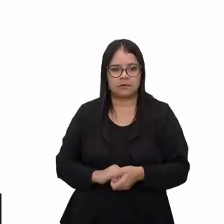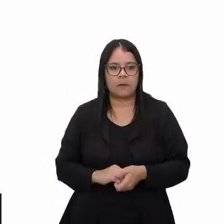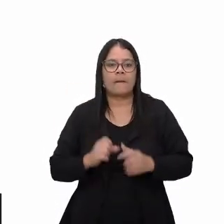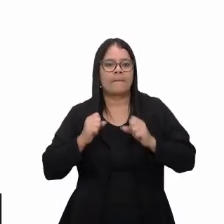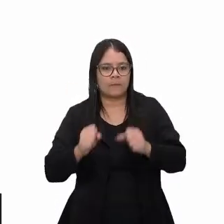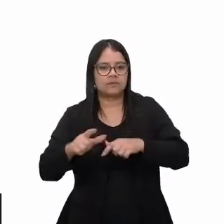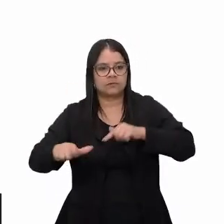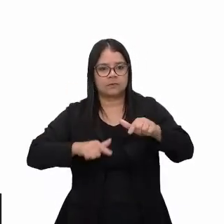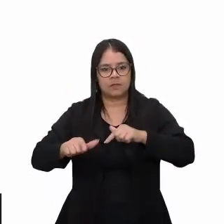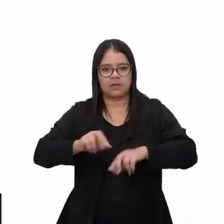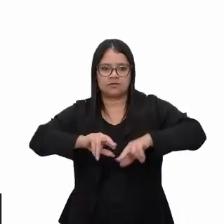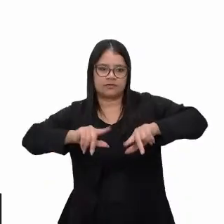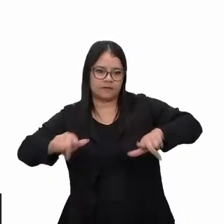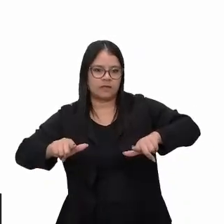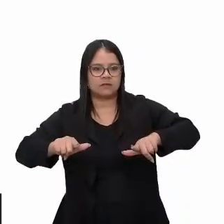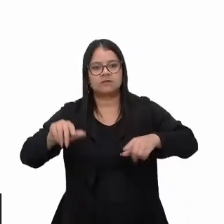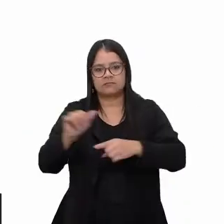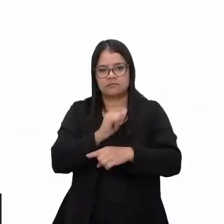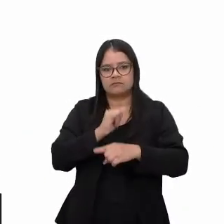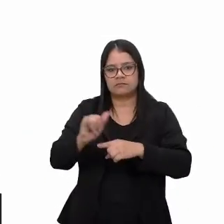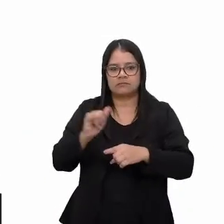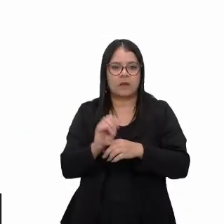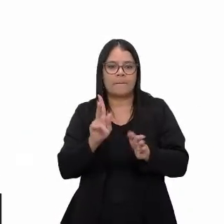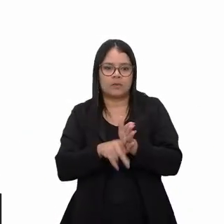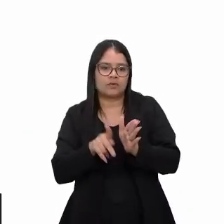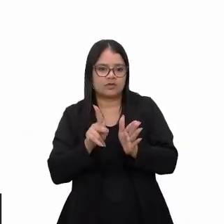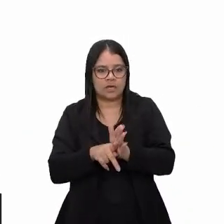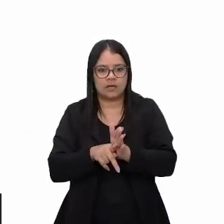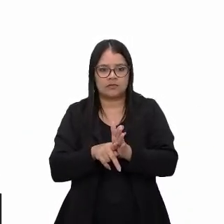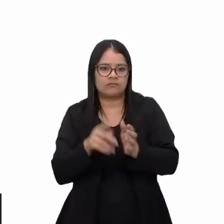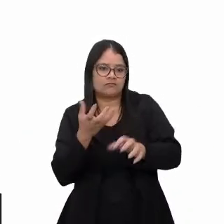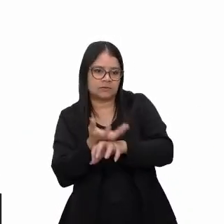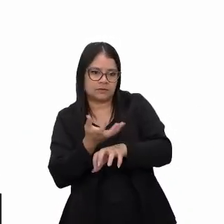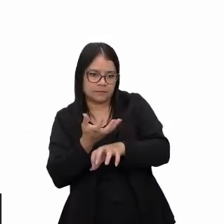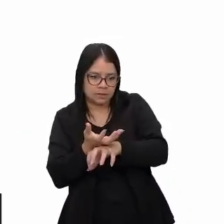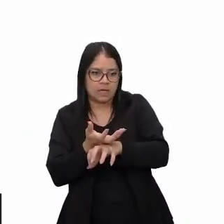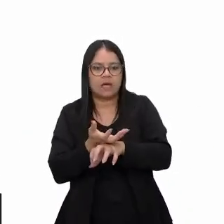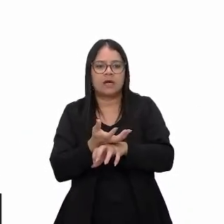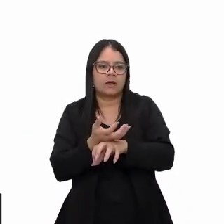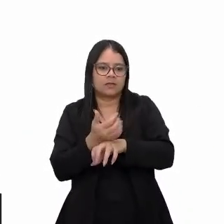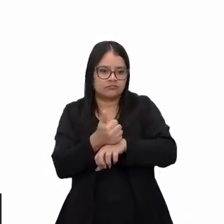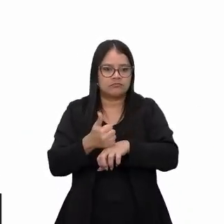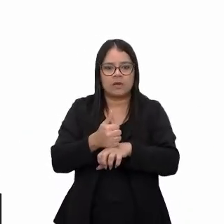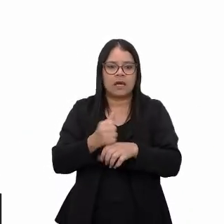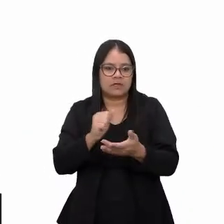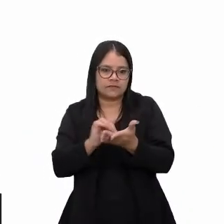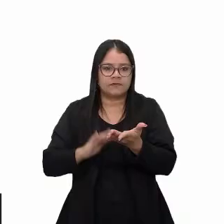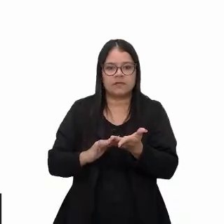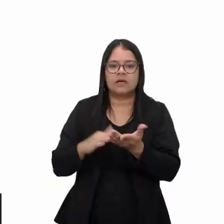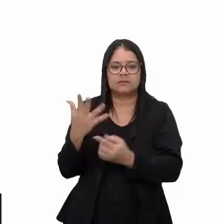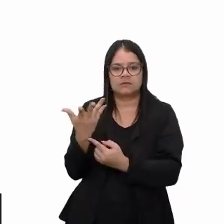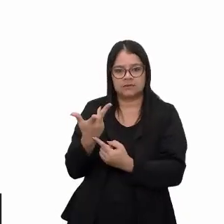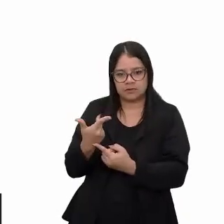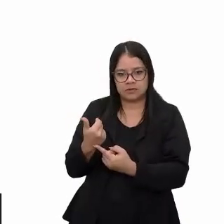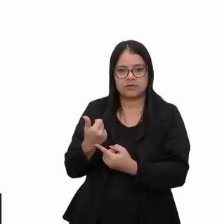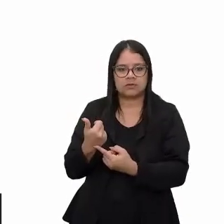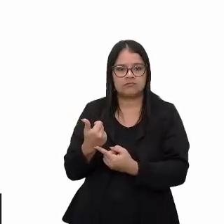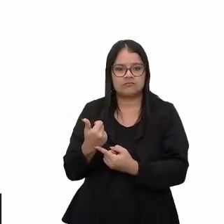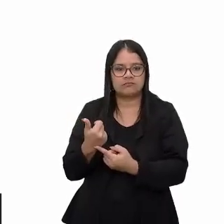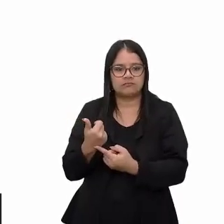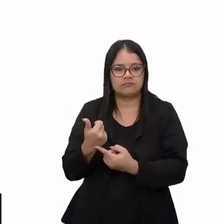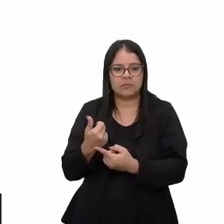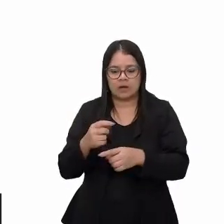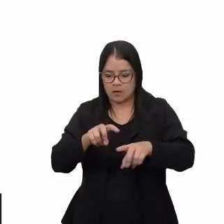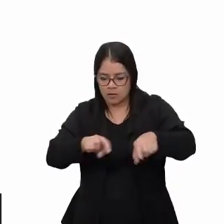pode ser trabalhada em diversas formas, como projetos interdisciplinares, atividades artísticas,